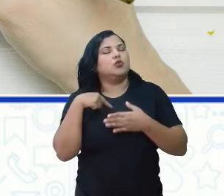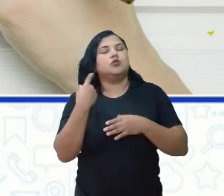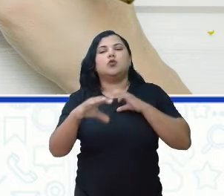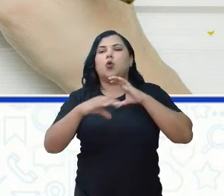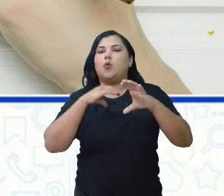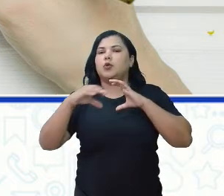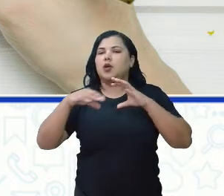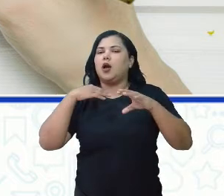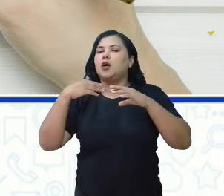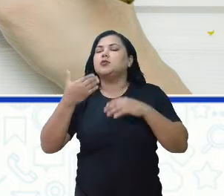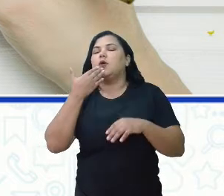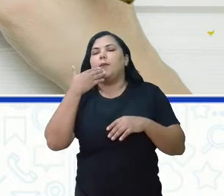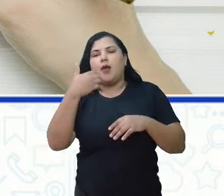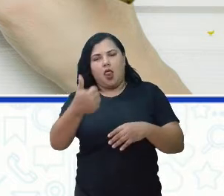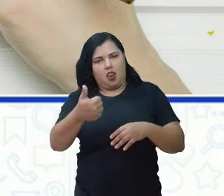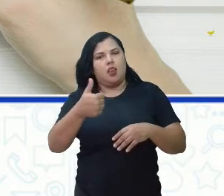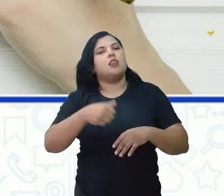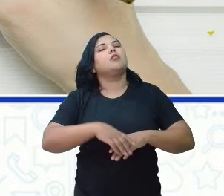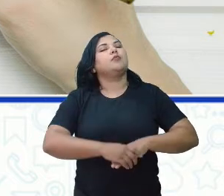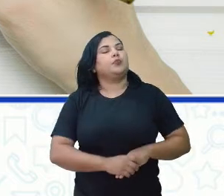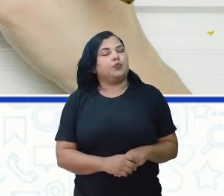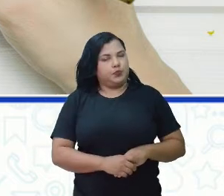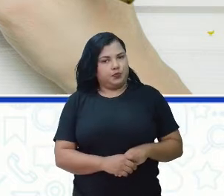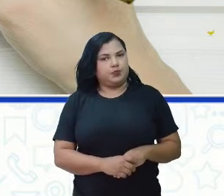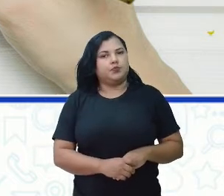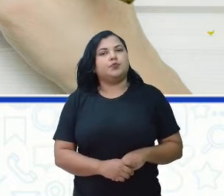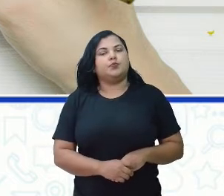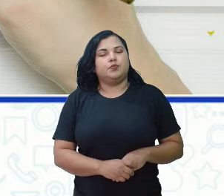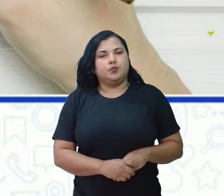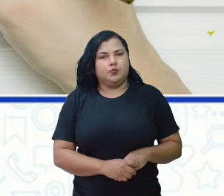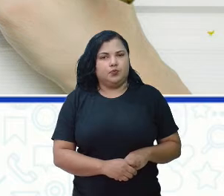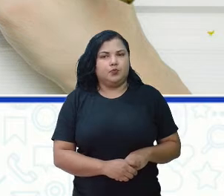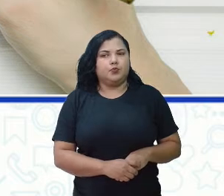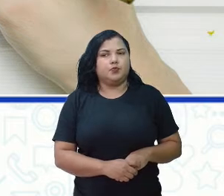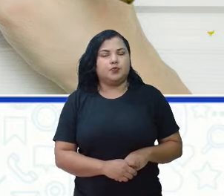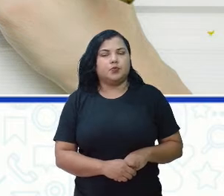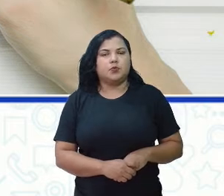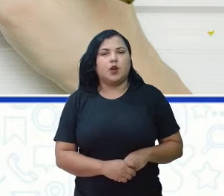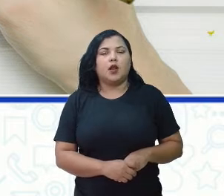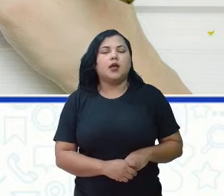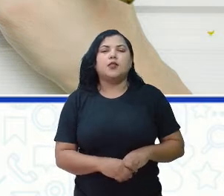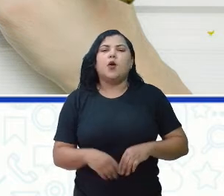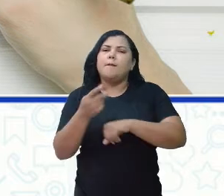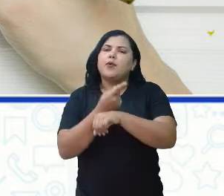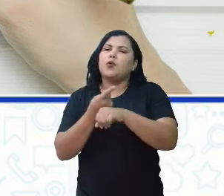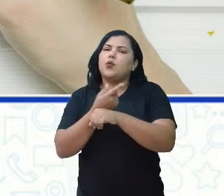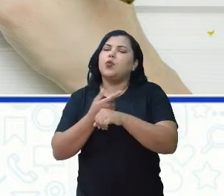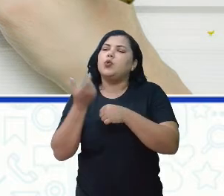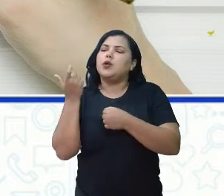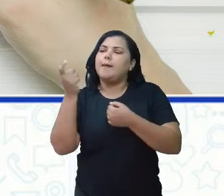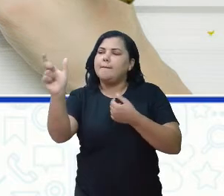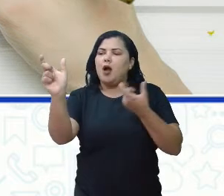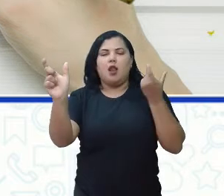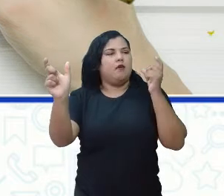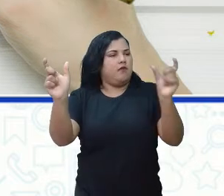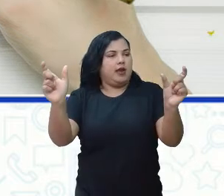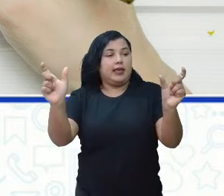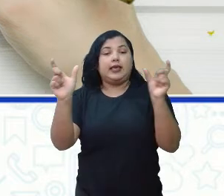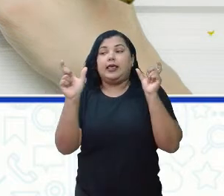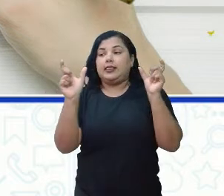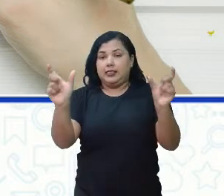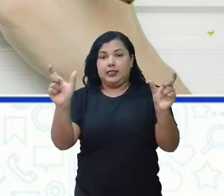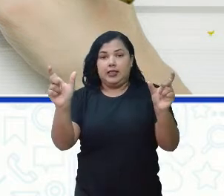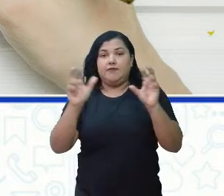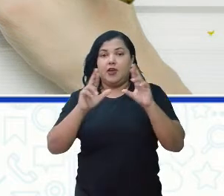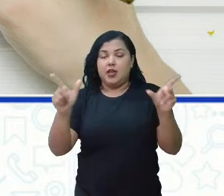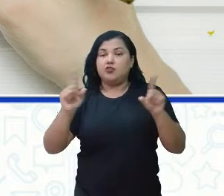comunicação muito mais assertiva, muito mais acertada também. Ó, procure sinônimos de palavras que você utiliza diariamente. Assim